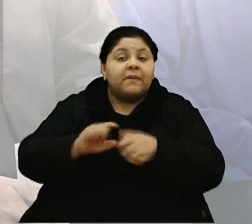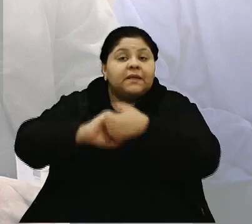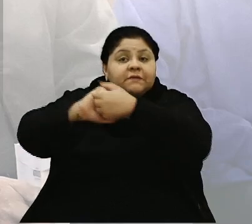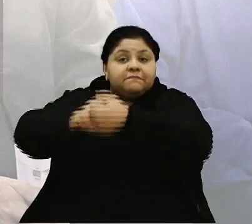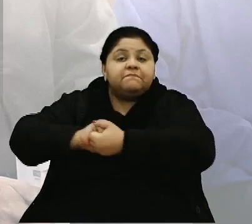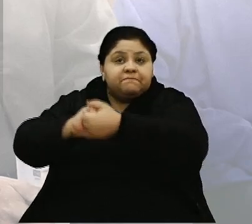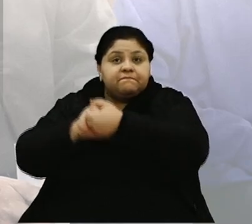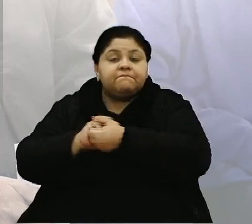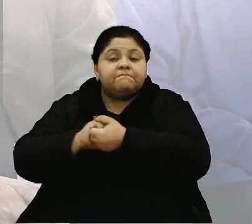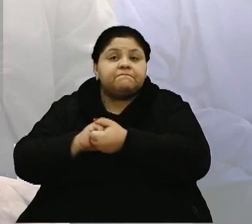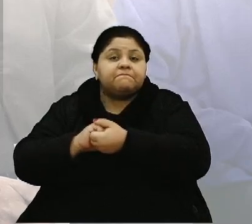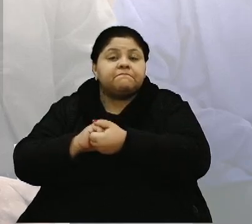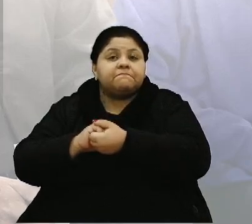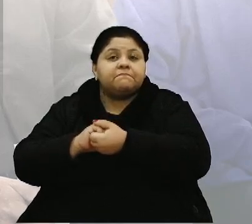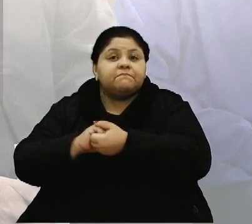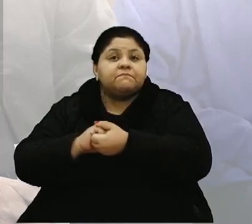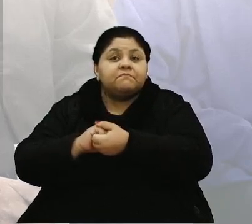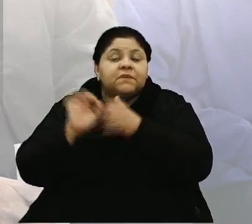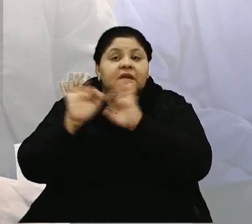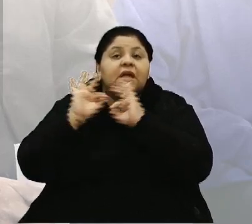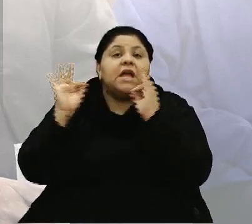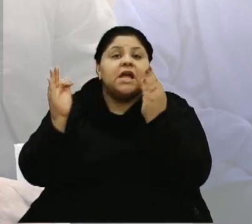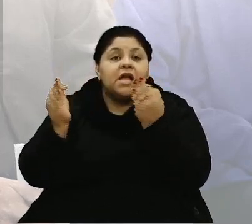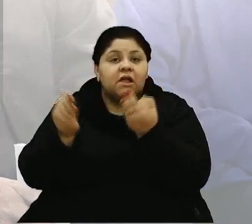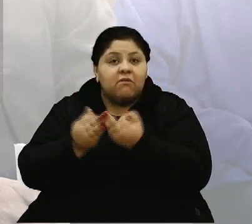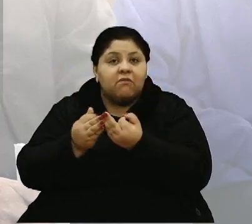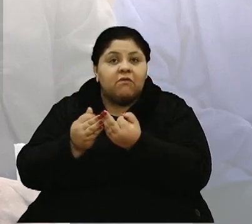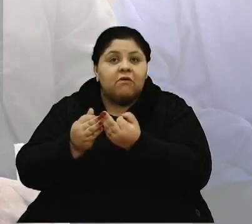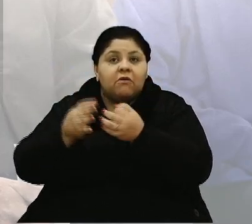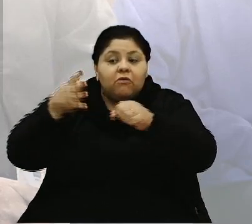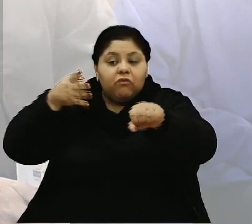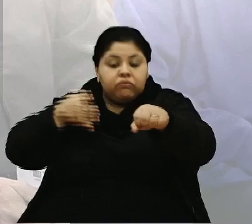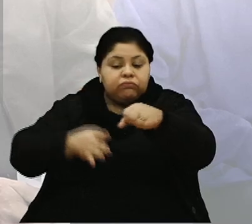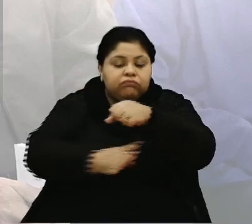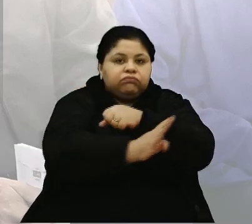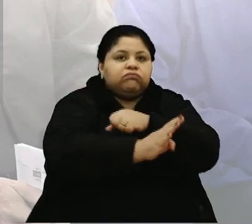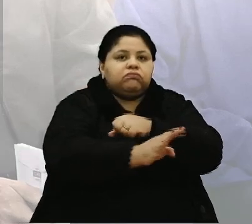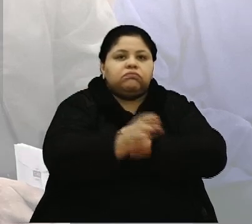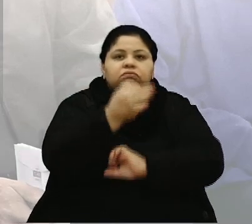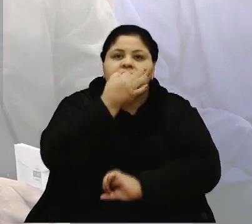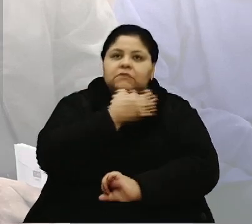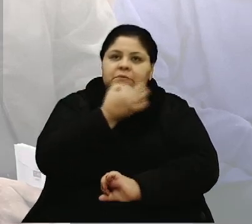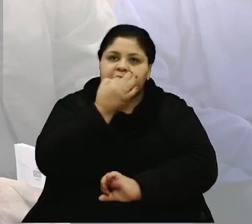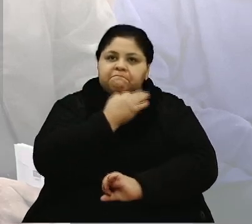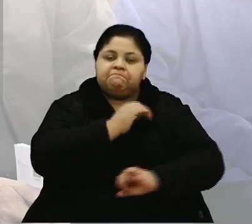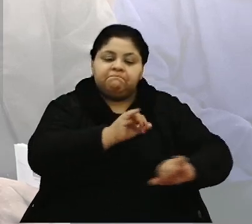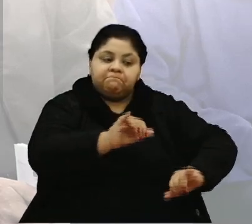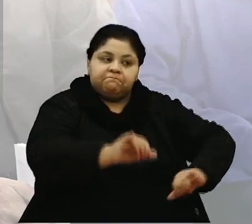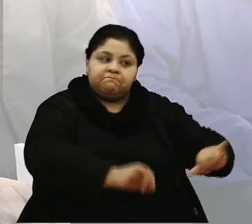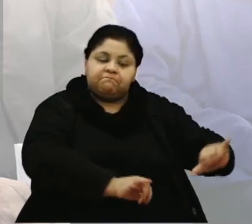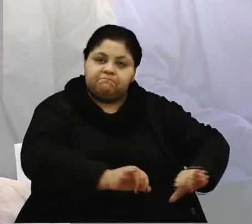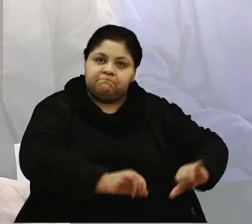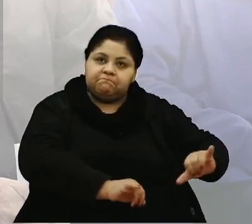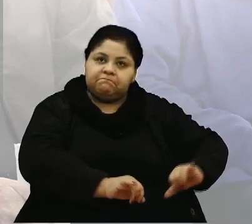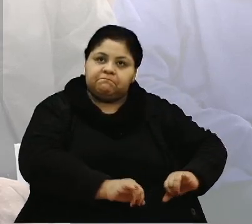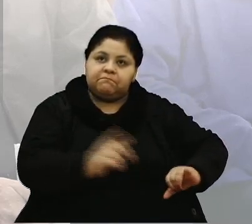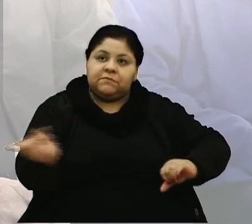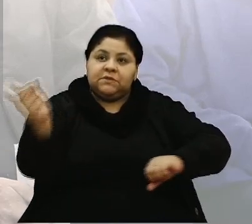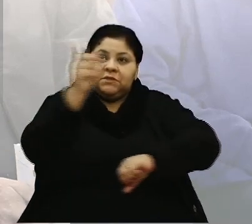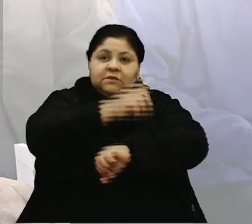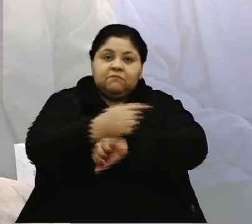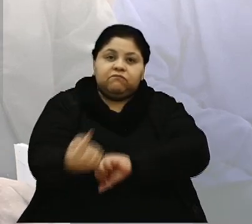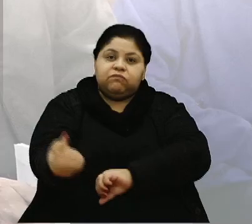cumprimentar as famílias que migraram a Caxias do Sul, que sofreram dias